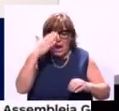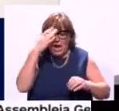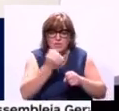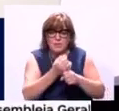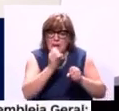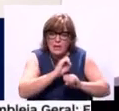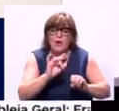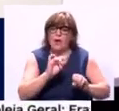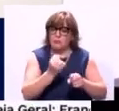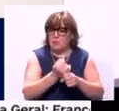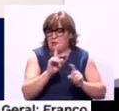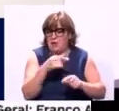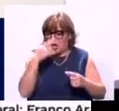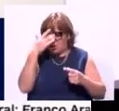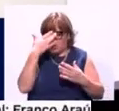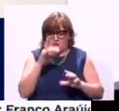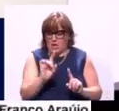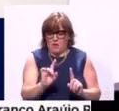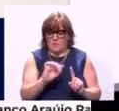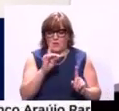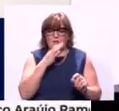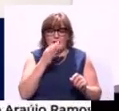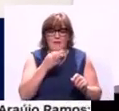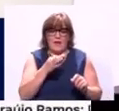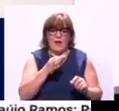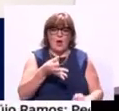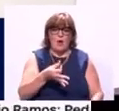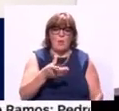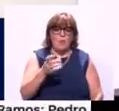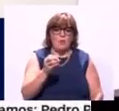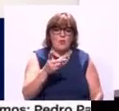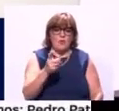Olha, outra situação, quando nós falamos no provedor de sócio,